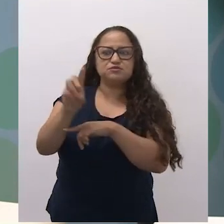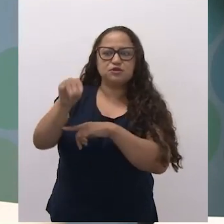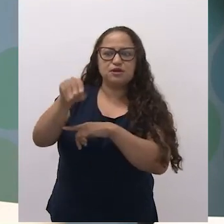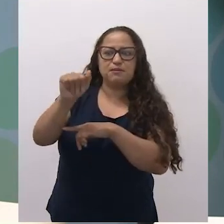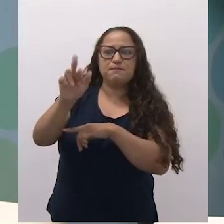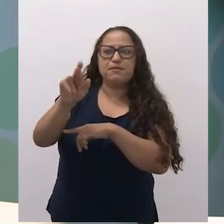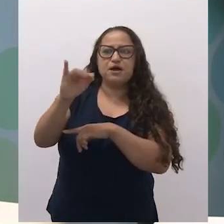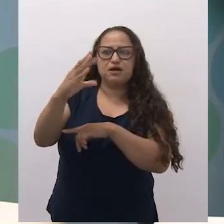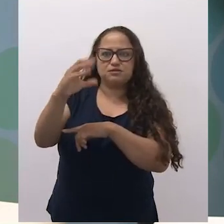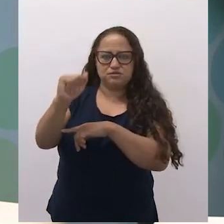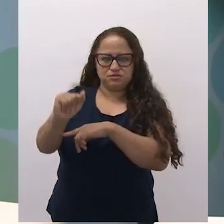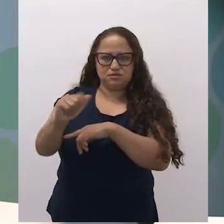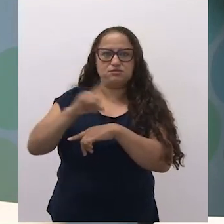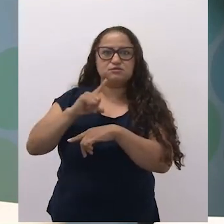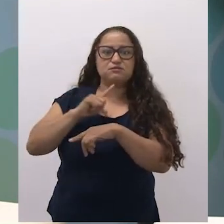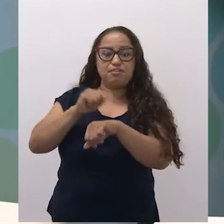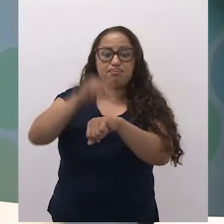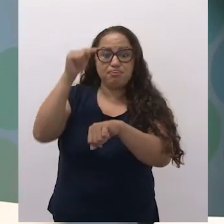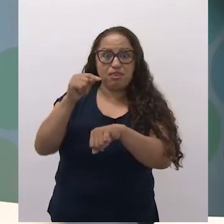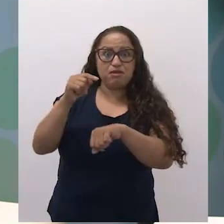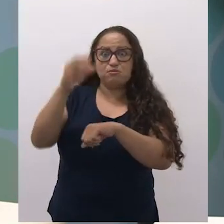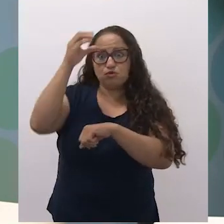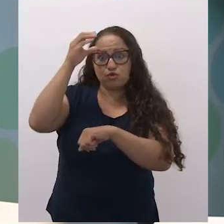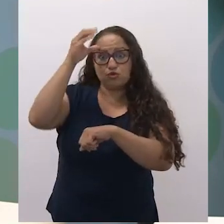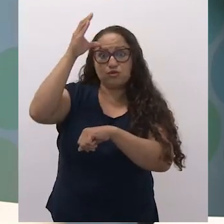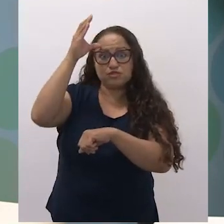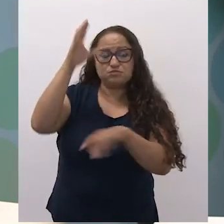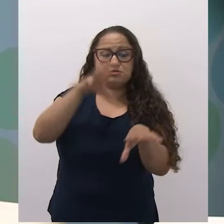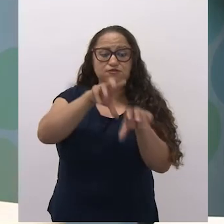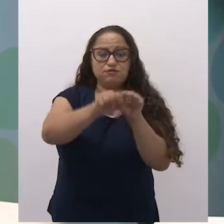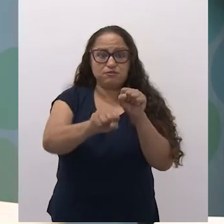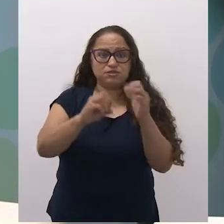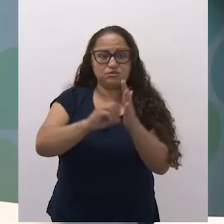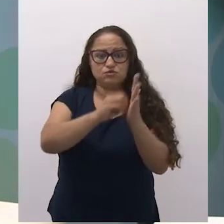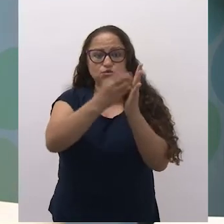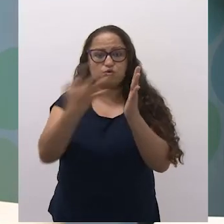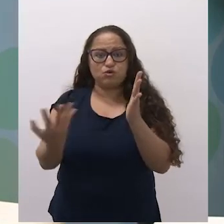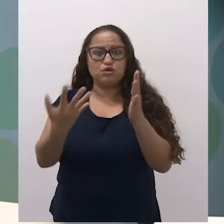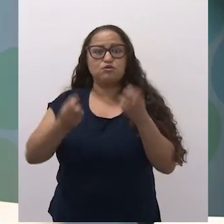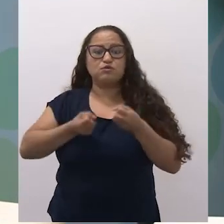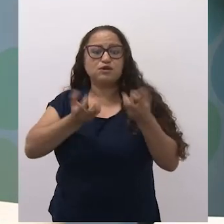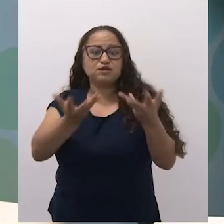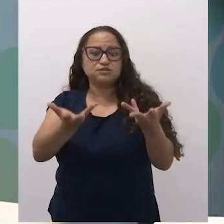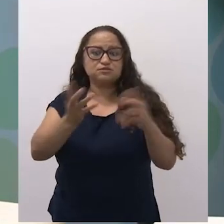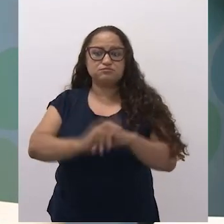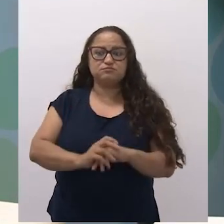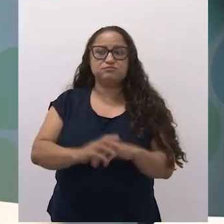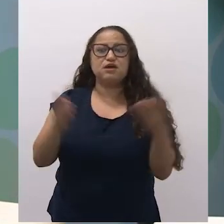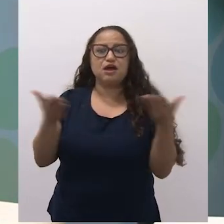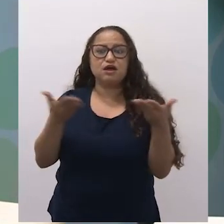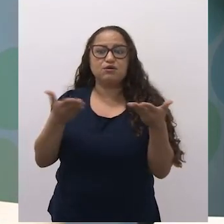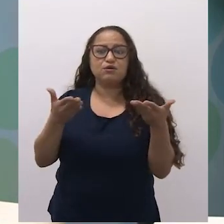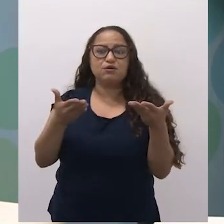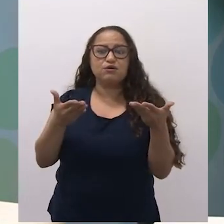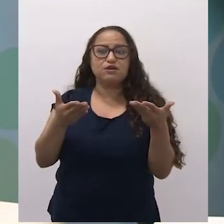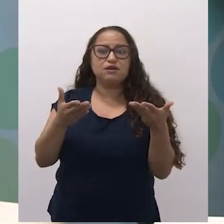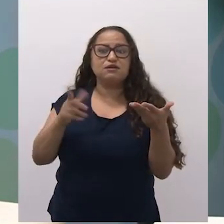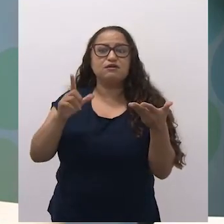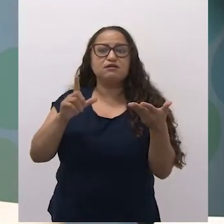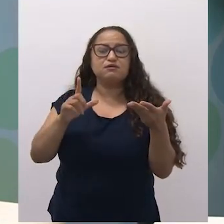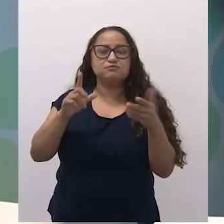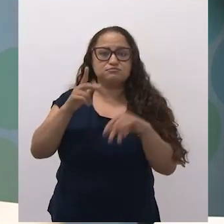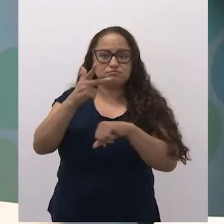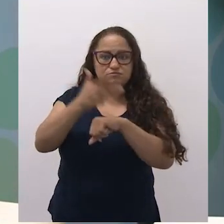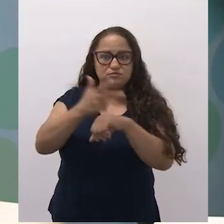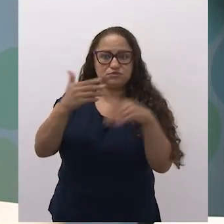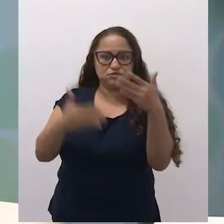o tempo e o conhecimento para a nossa formação sobre o currículo em ação. Agora, eu peço para a produção colocar o